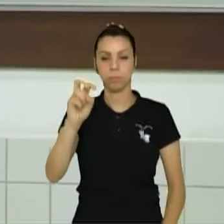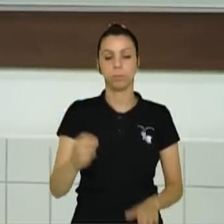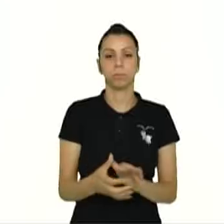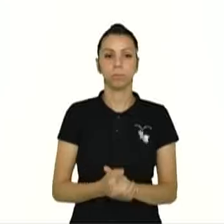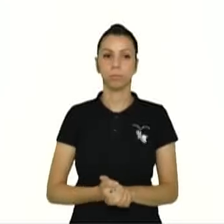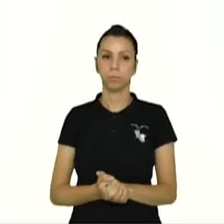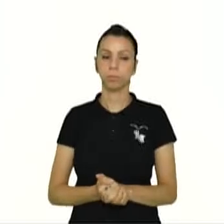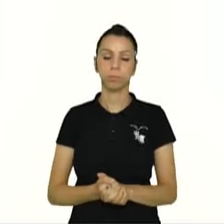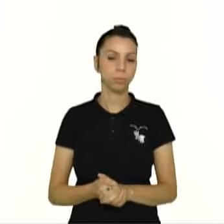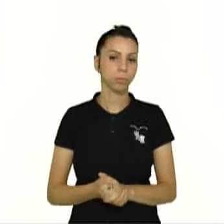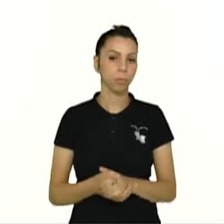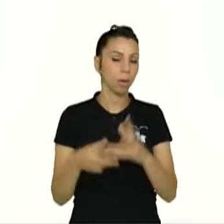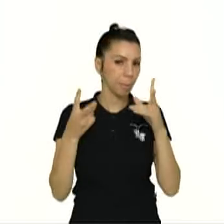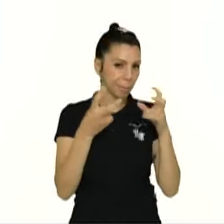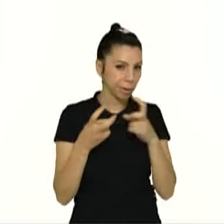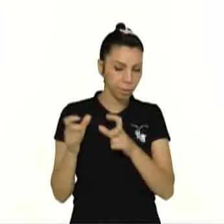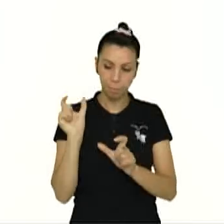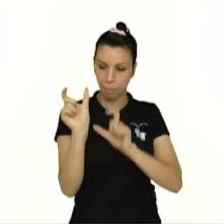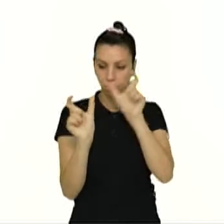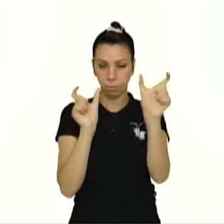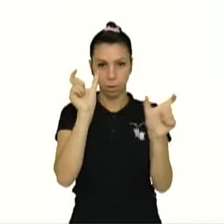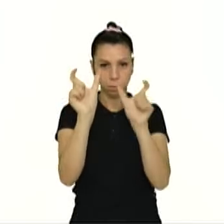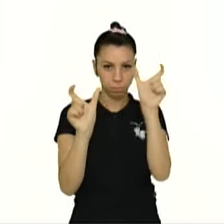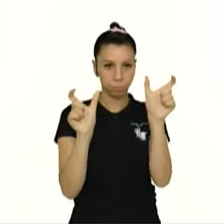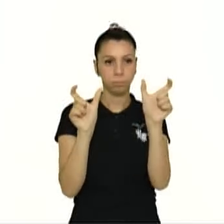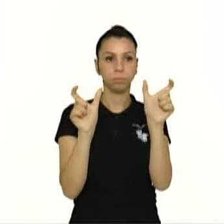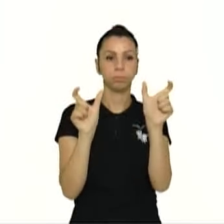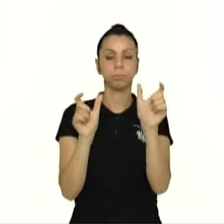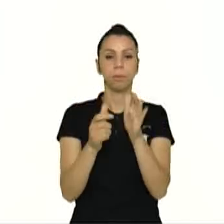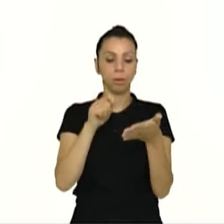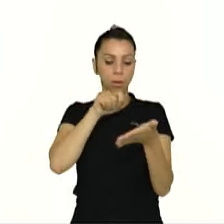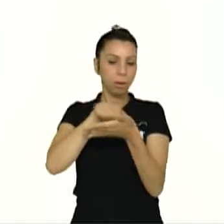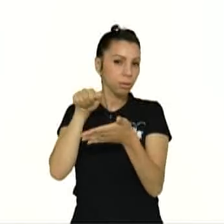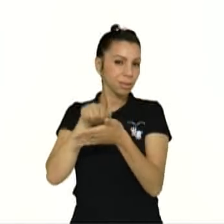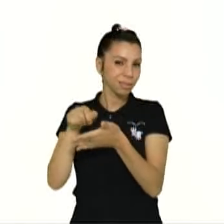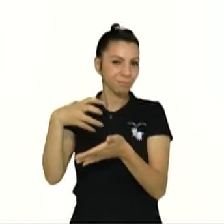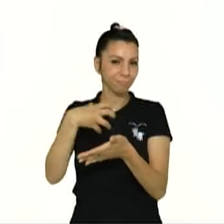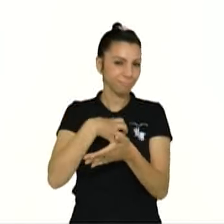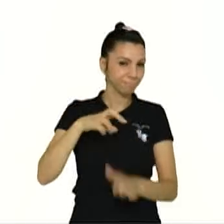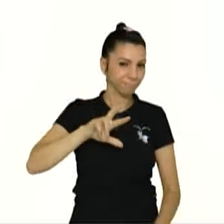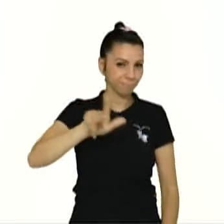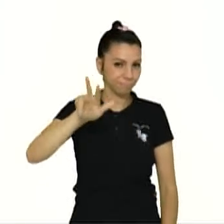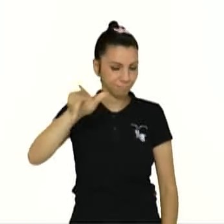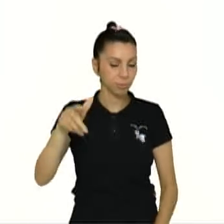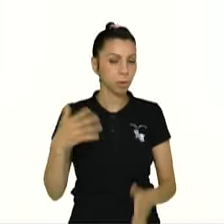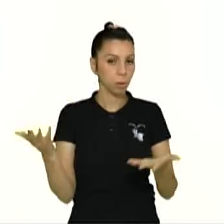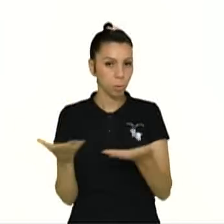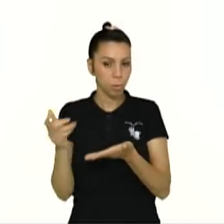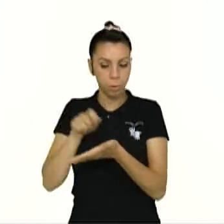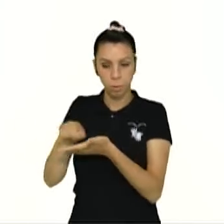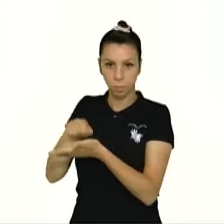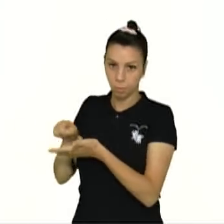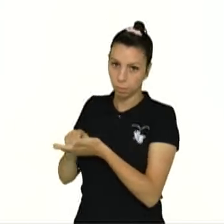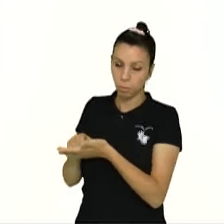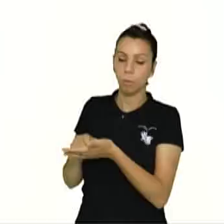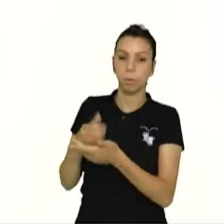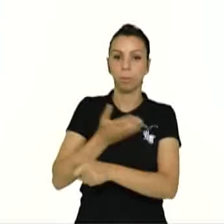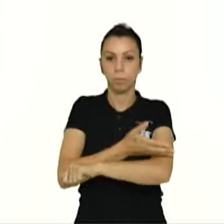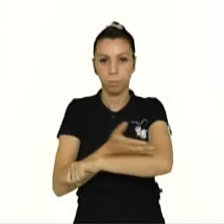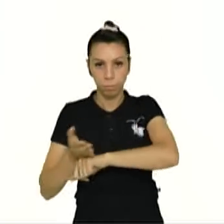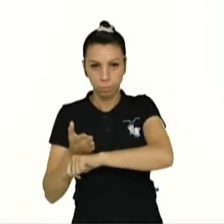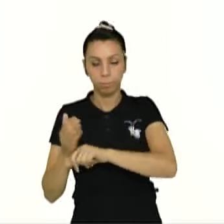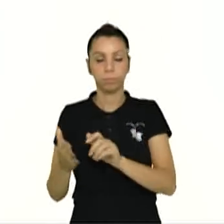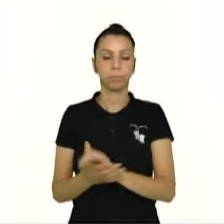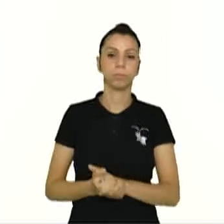1845. E vocês vão perceber que algumas palavras estão escritas diferentes do que nós escrevemos hoje. Tá? Então, olha